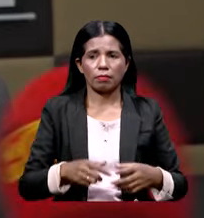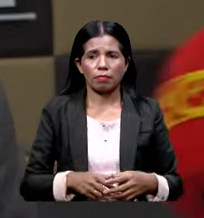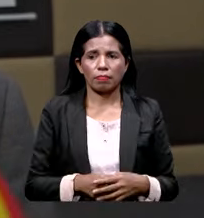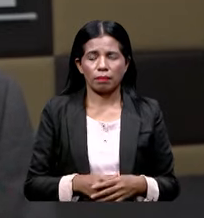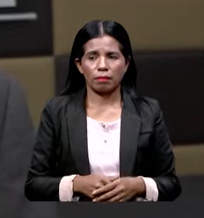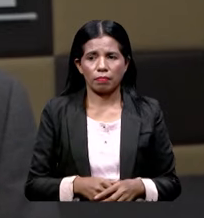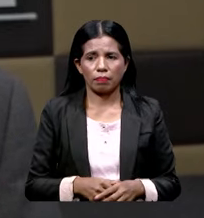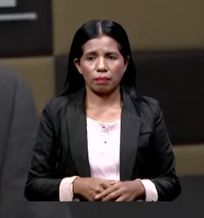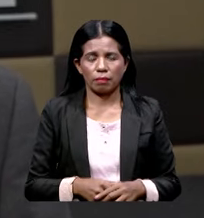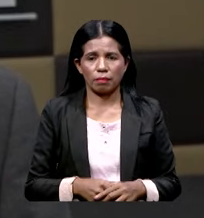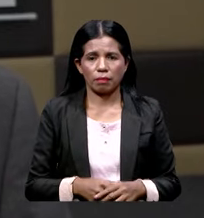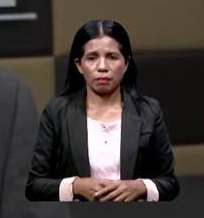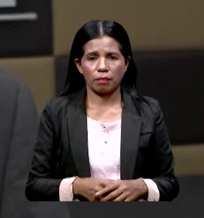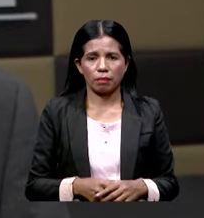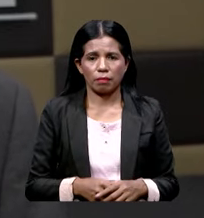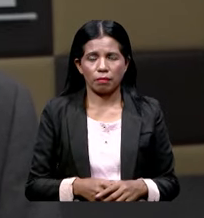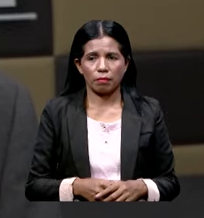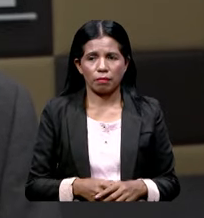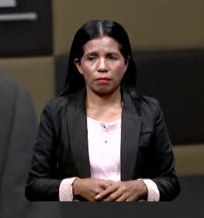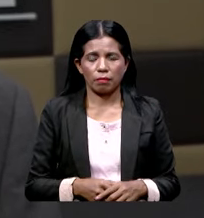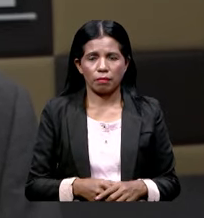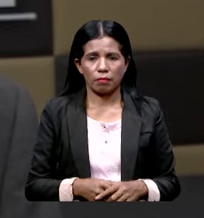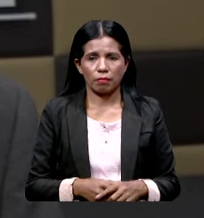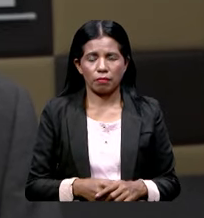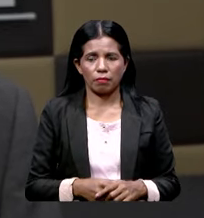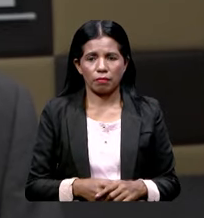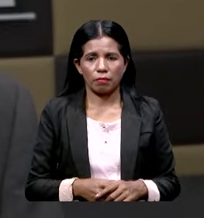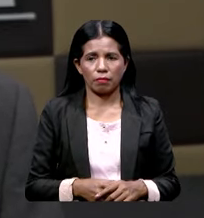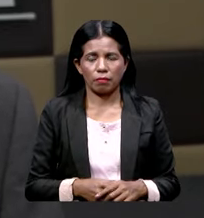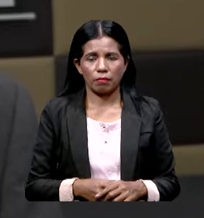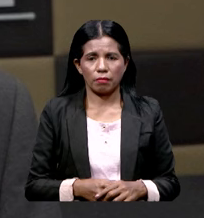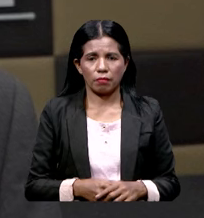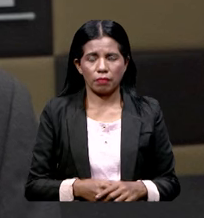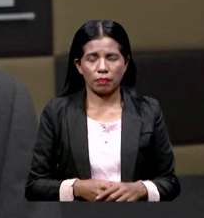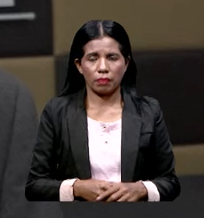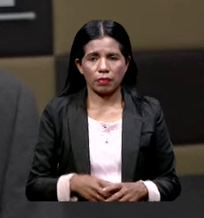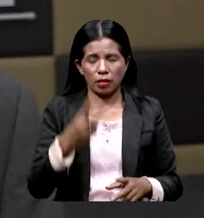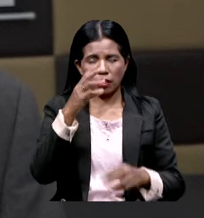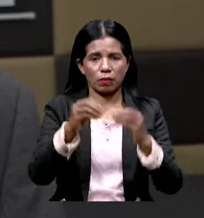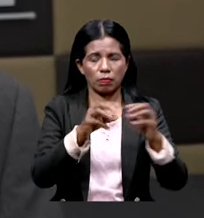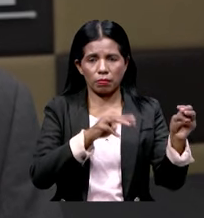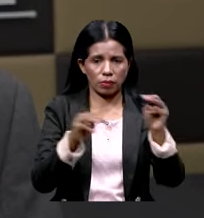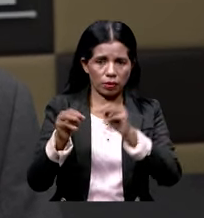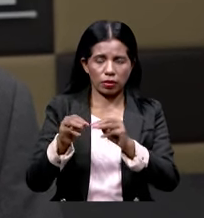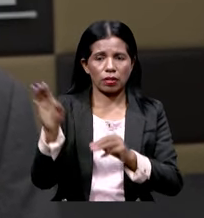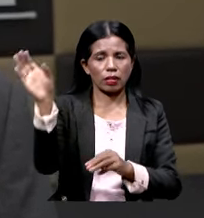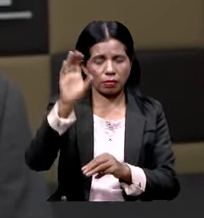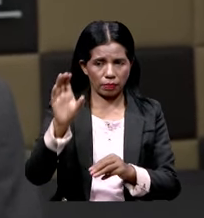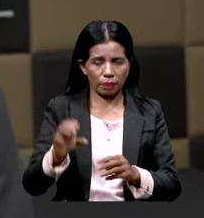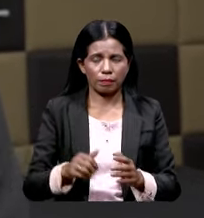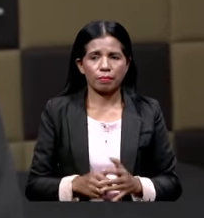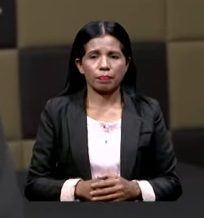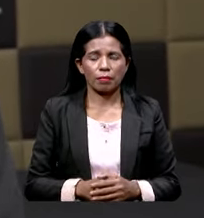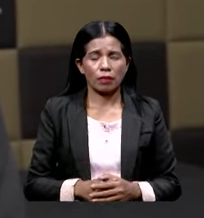Sorry. First one was the climate issue. Questão mudança climática nian. Ambassador konten